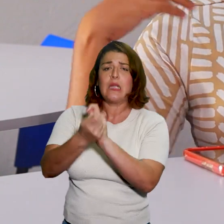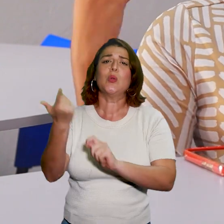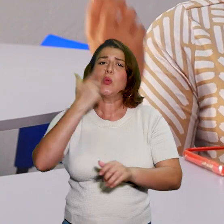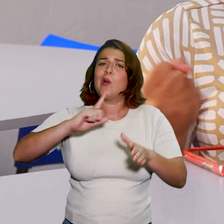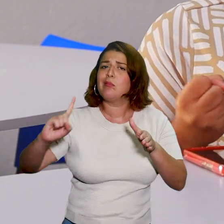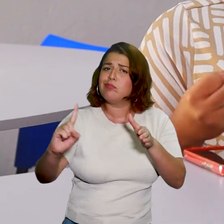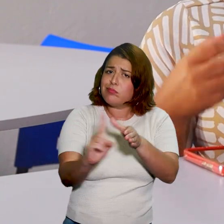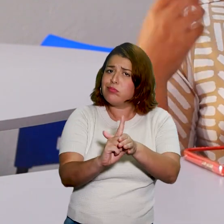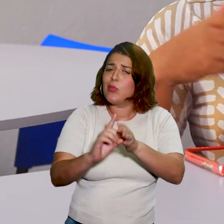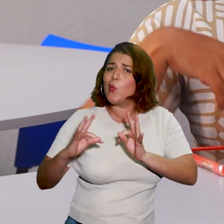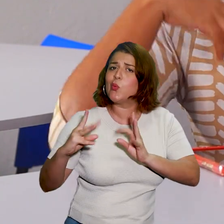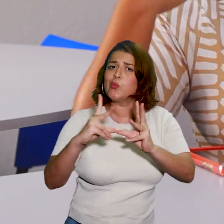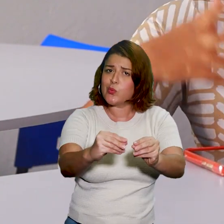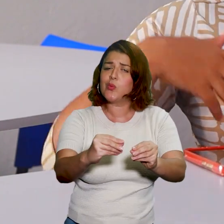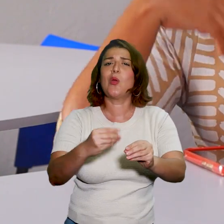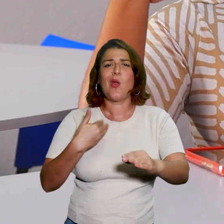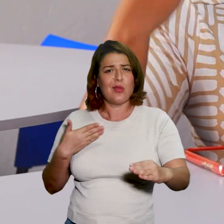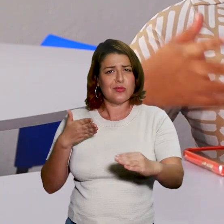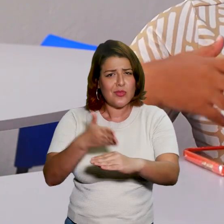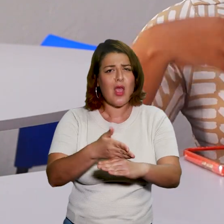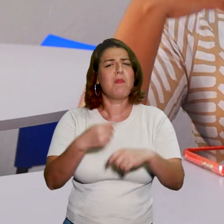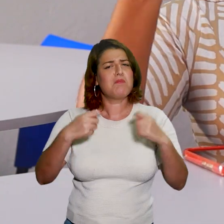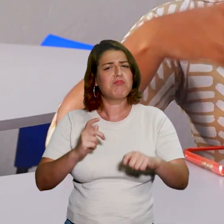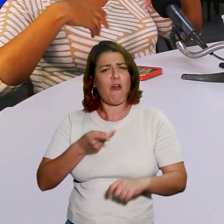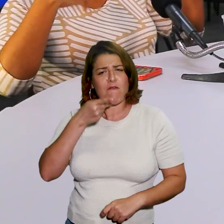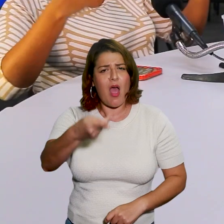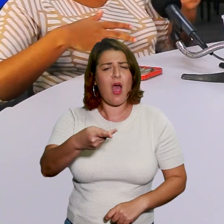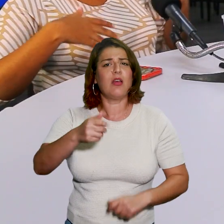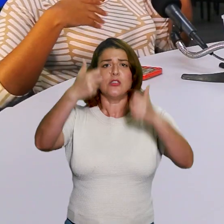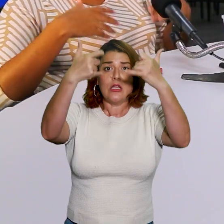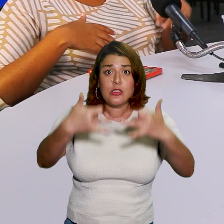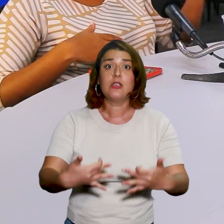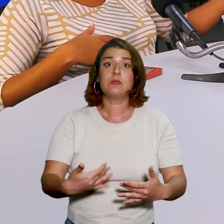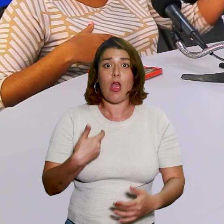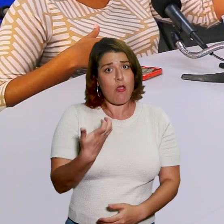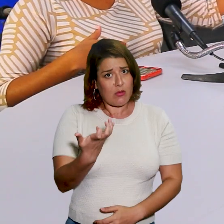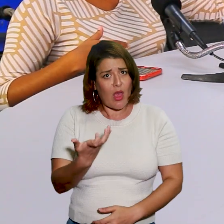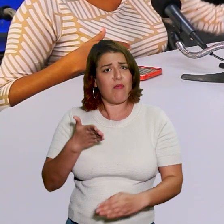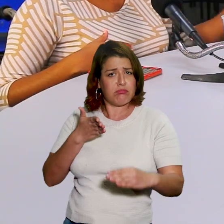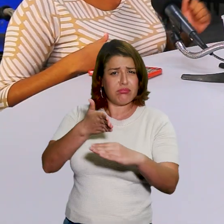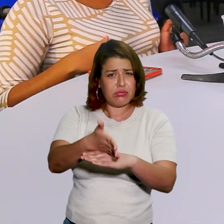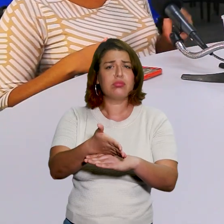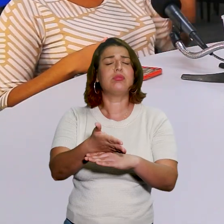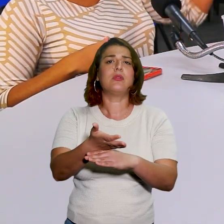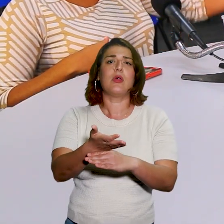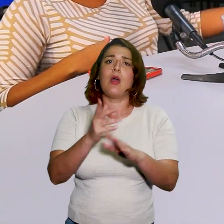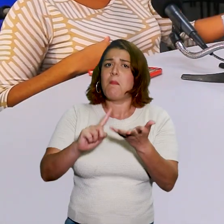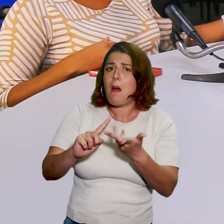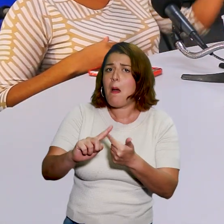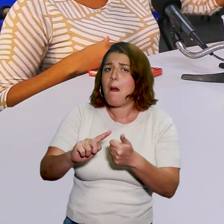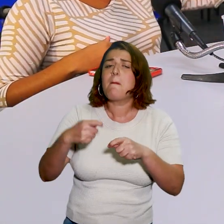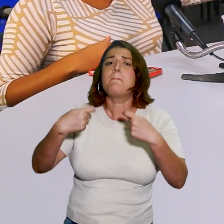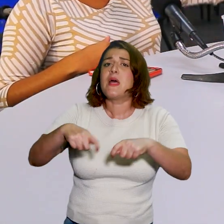integrado, participando de tudo, você chega lá e fala, explica, olha, eu quero participar disso, mas para